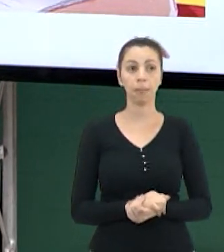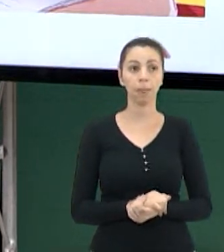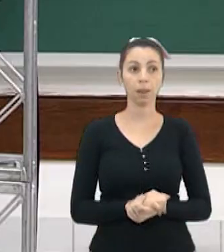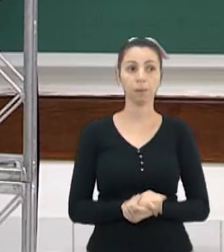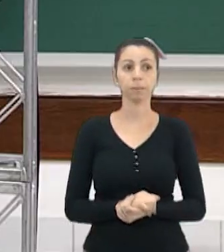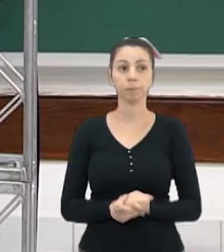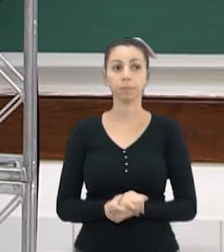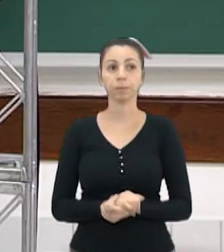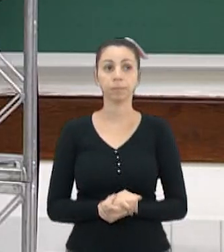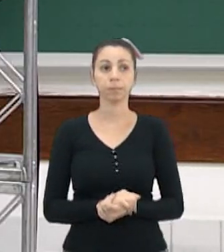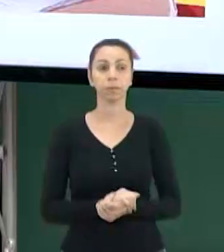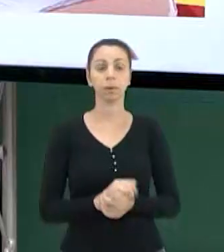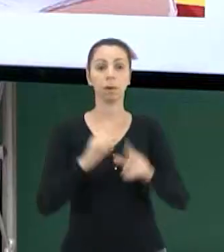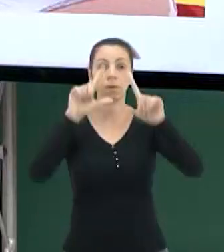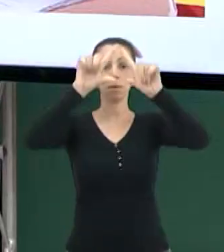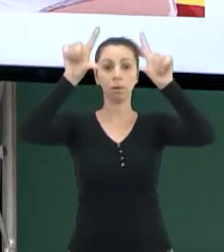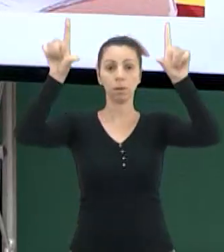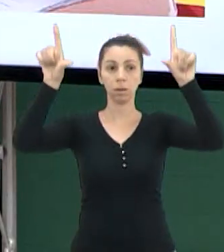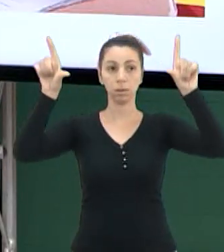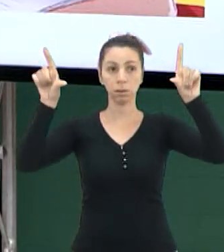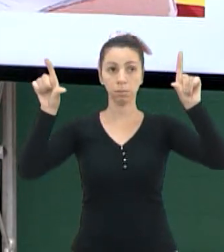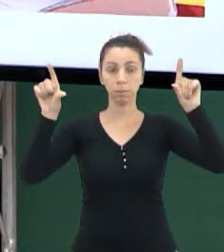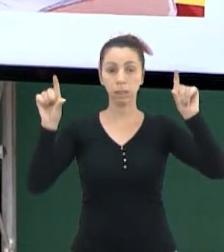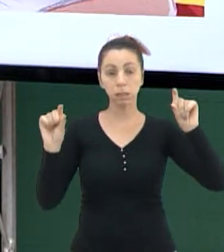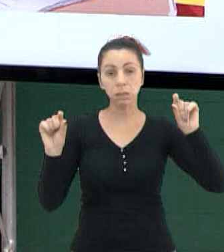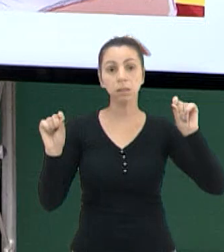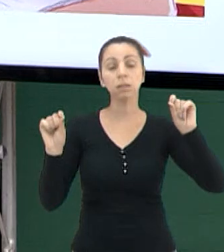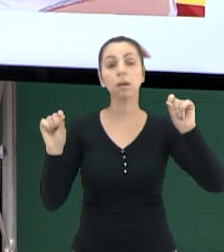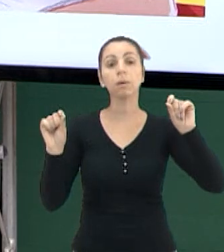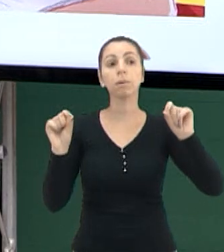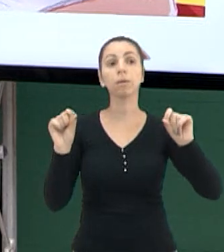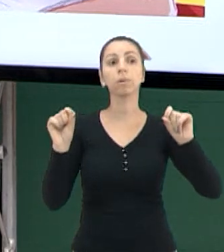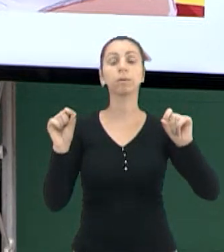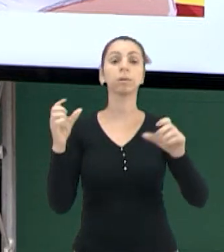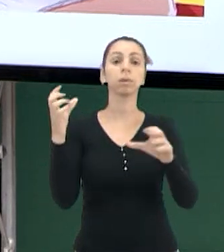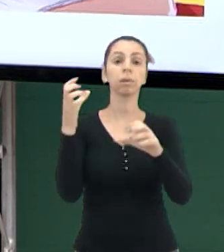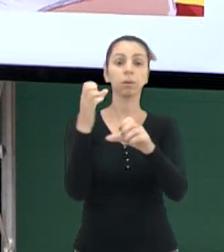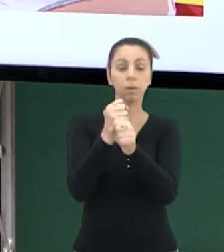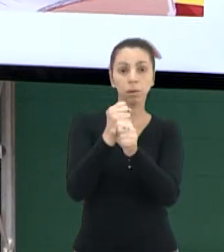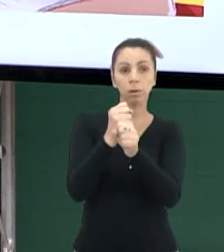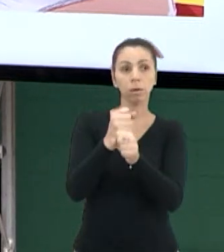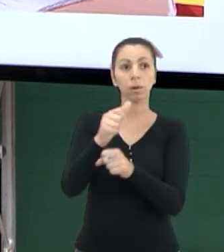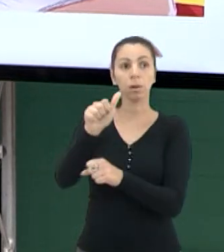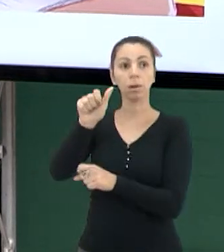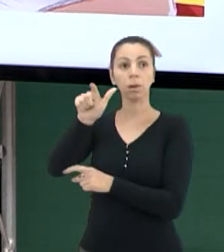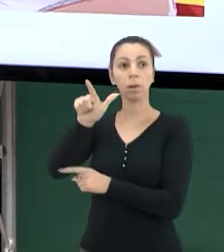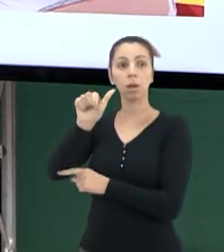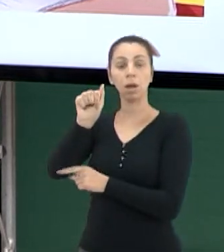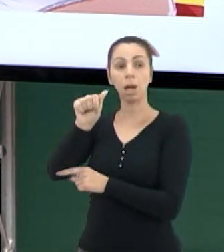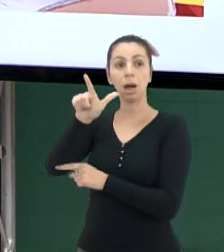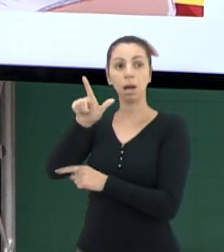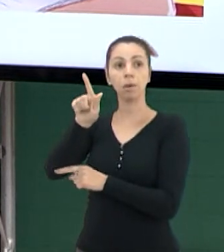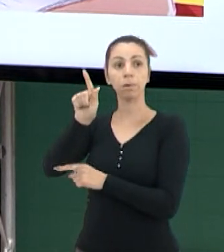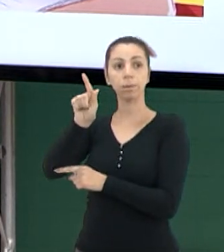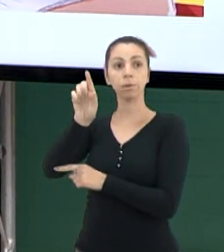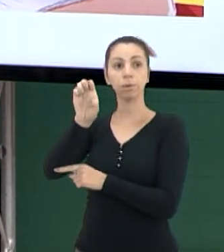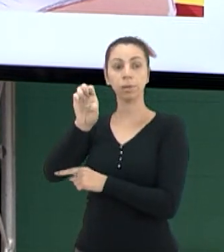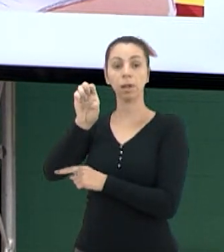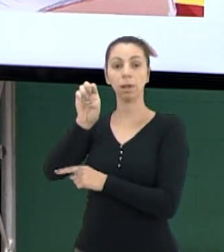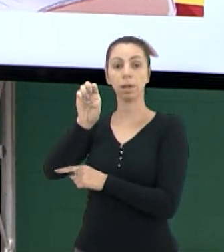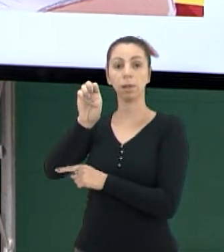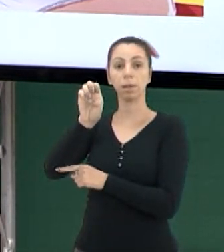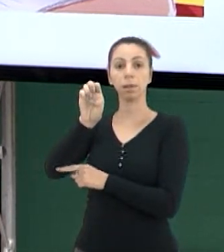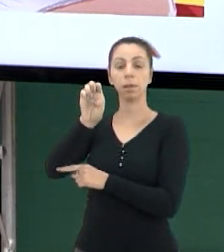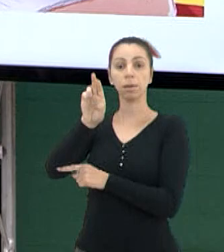Expressões e cálculos algébricos. Isso aqui é assunto do nosso próximo conteúdo, mas nós vamos dar uma pincelada nele. Olha